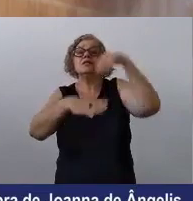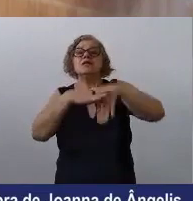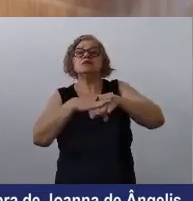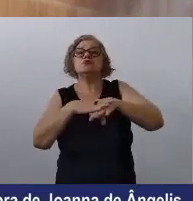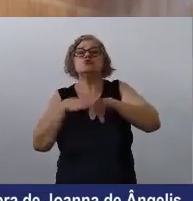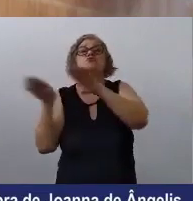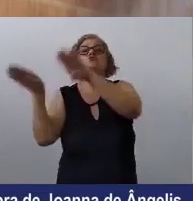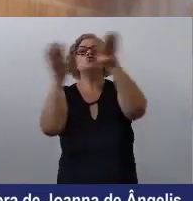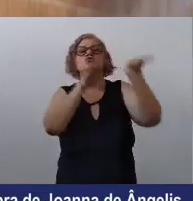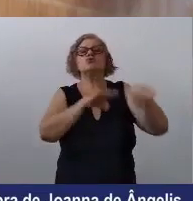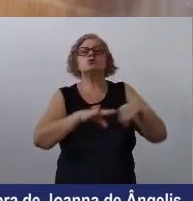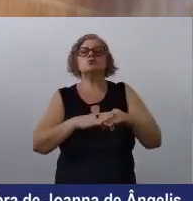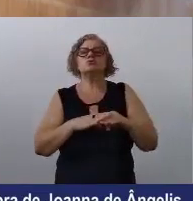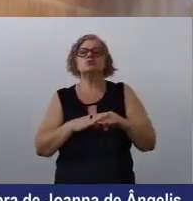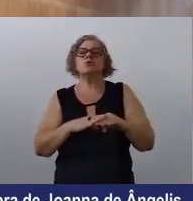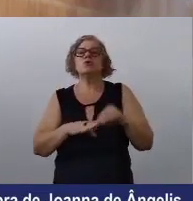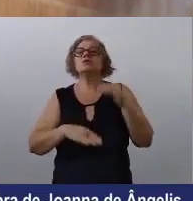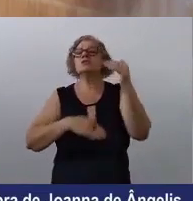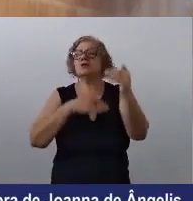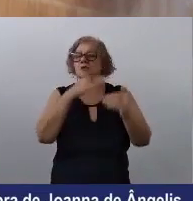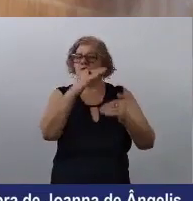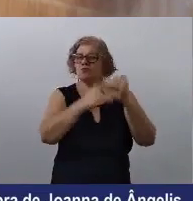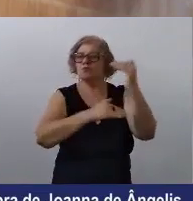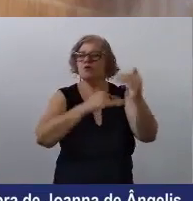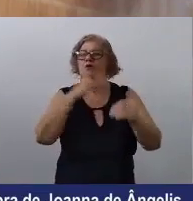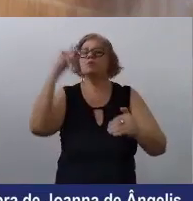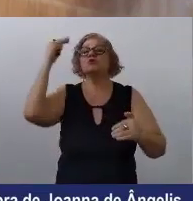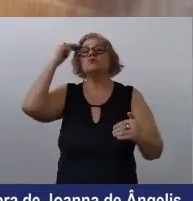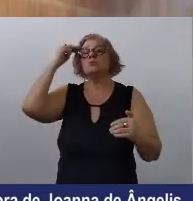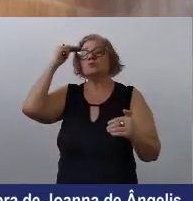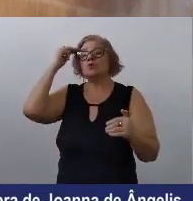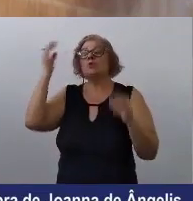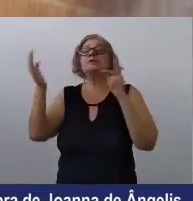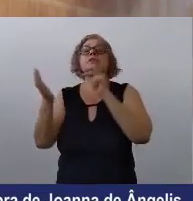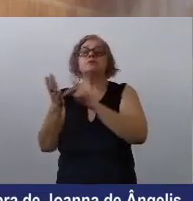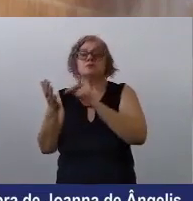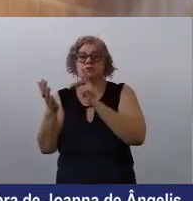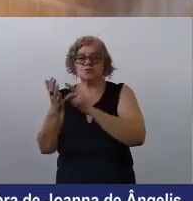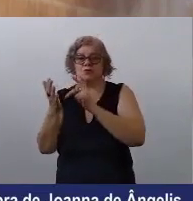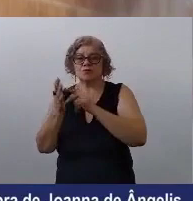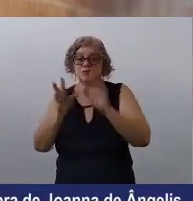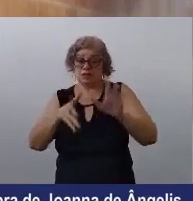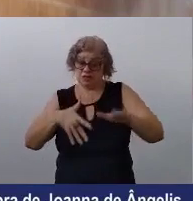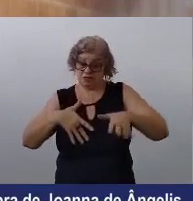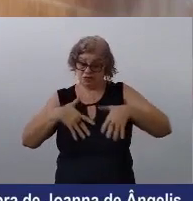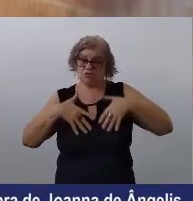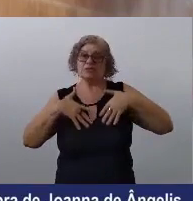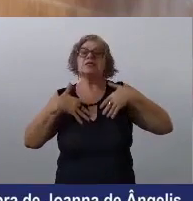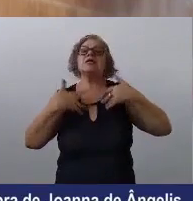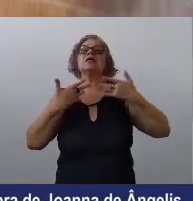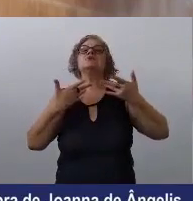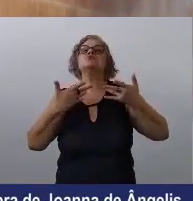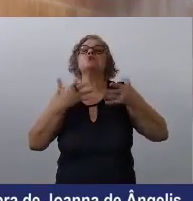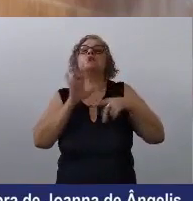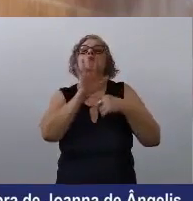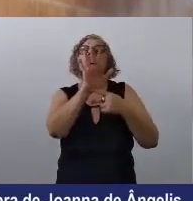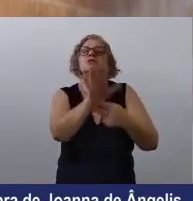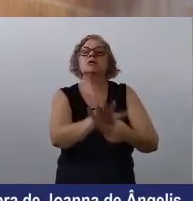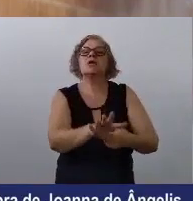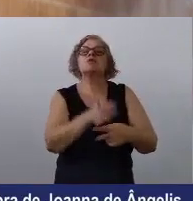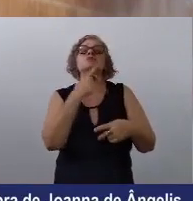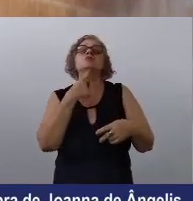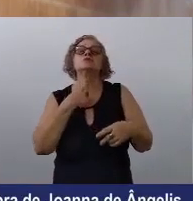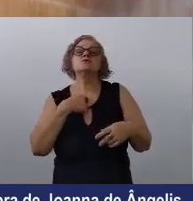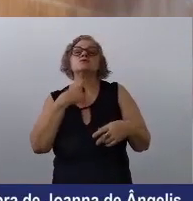nós. E à medida que compreendemos a sua verdade, manifestando a sua